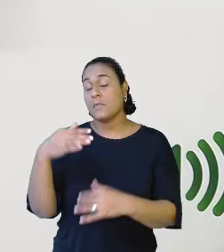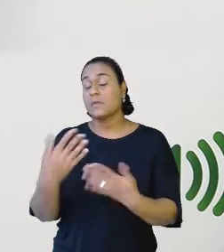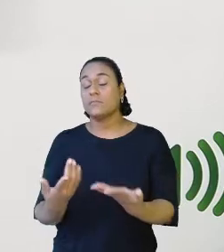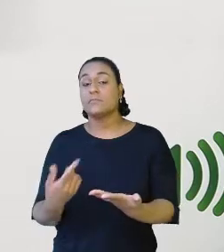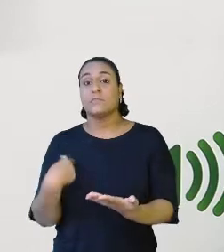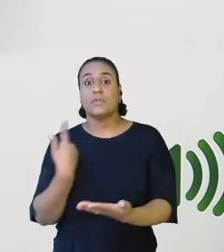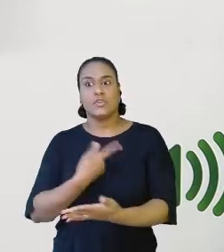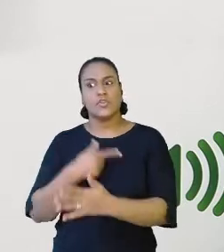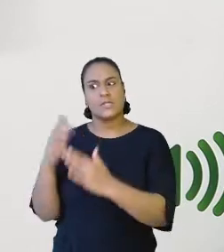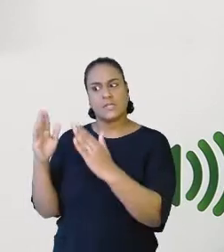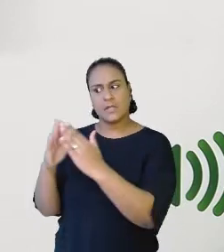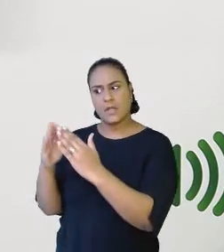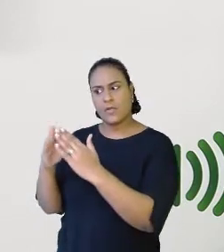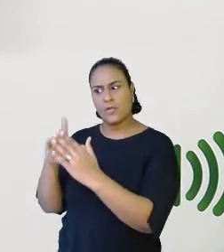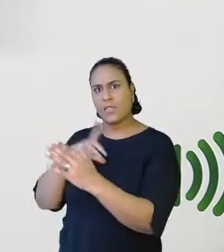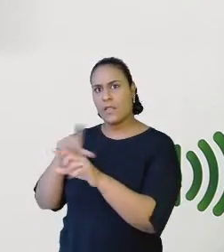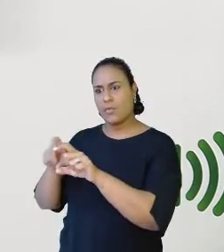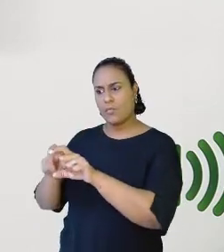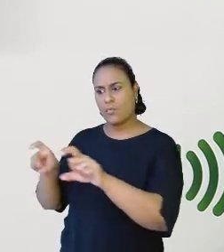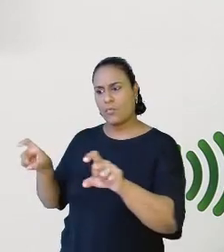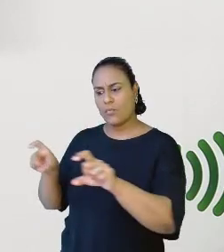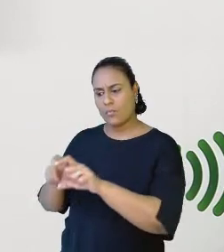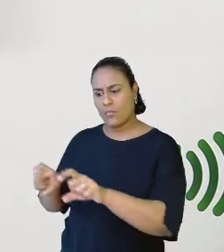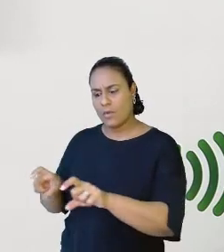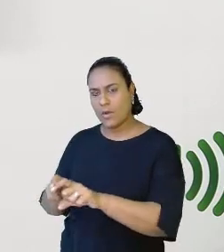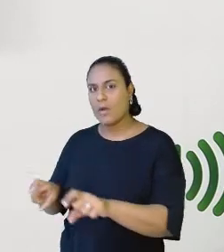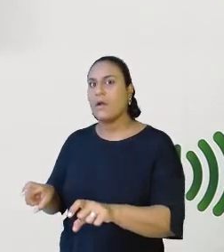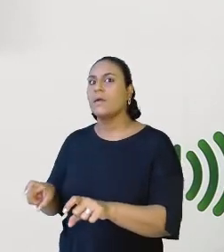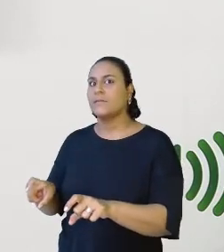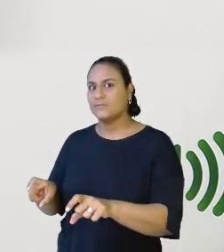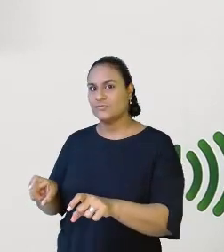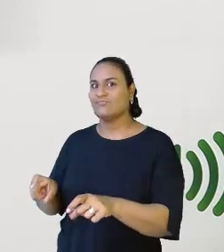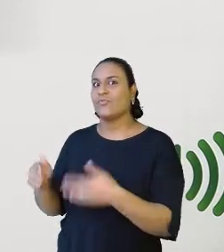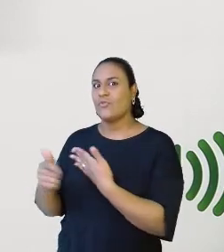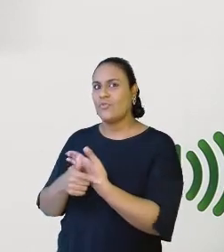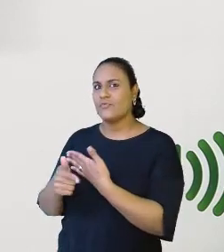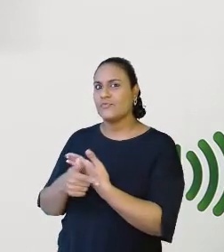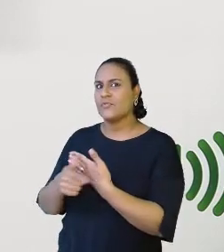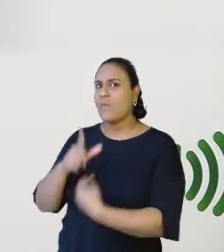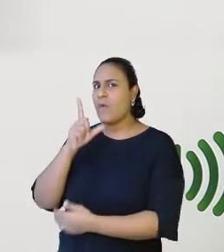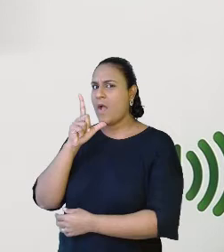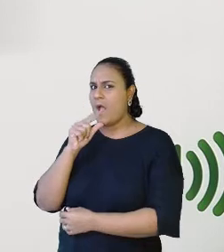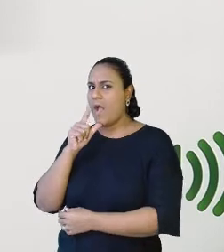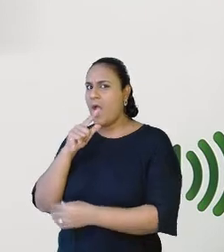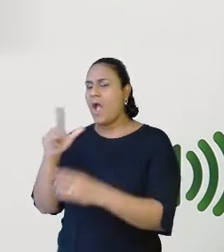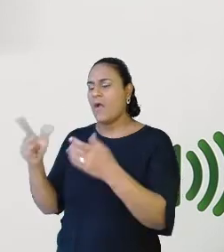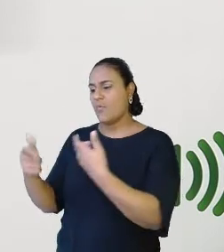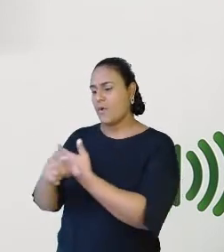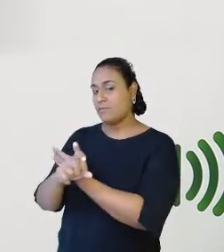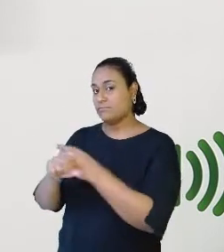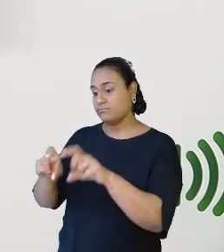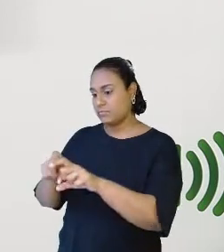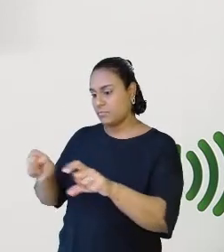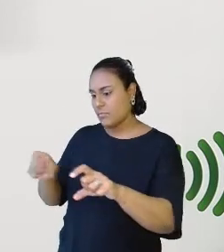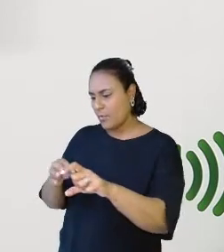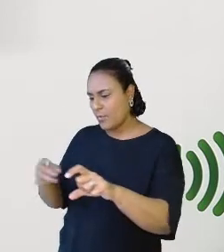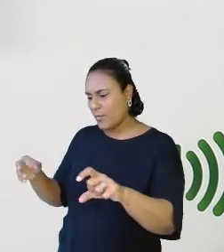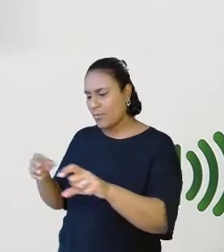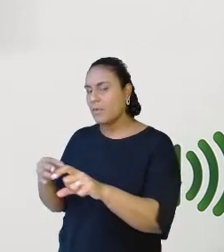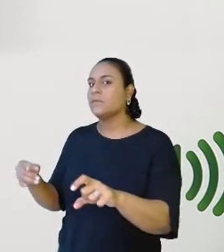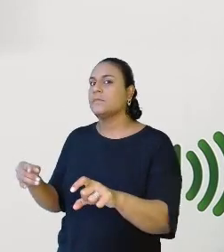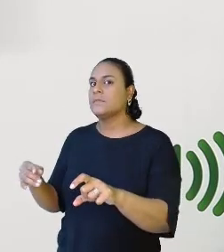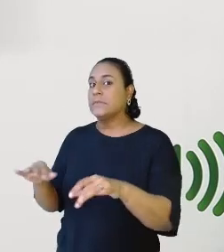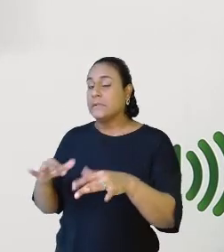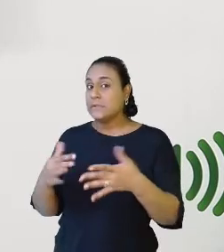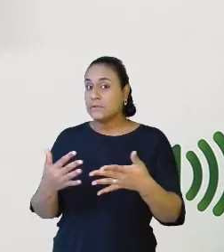nossa casa nós temos os encanamentos que servem para circular ali a água que a gente utiliza no nosso dia a dia, no nosso corpo